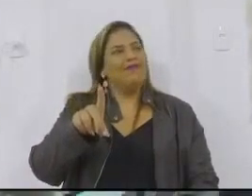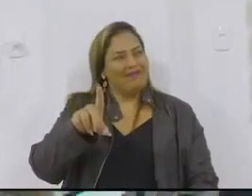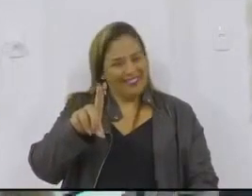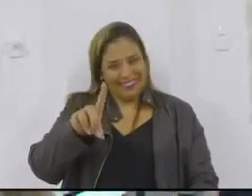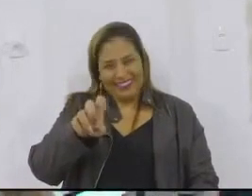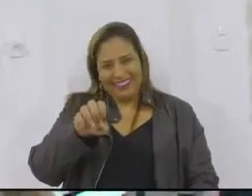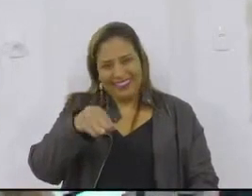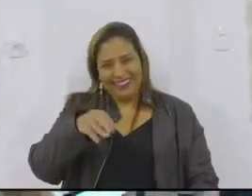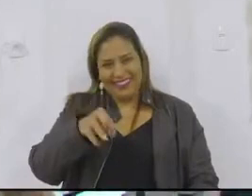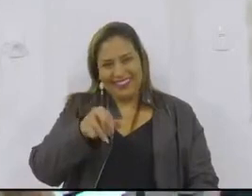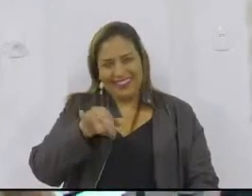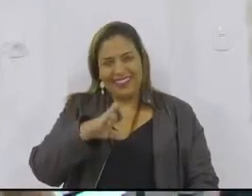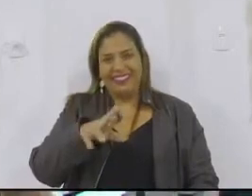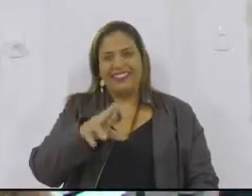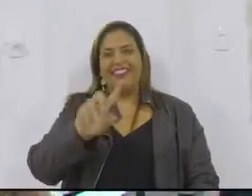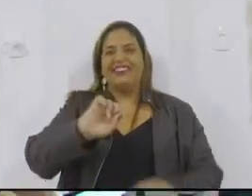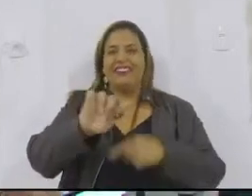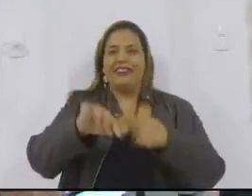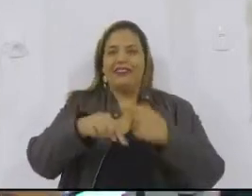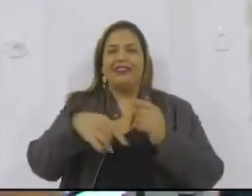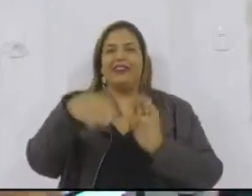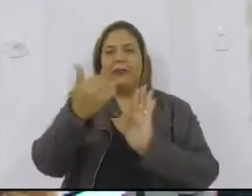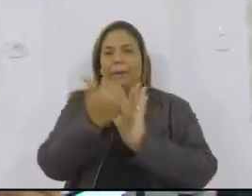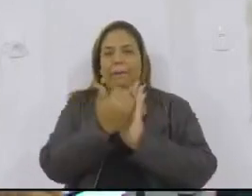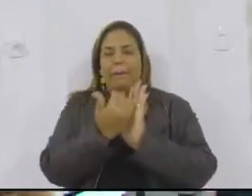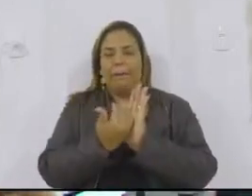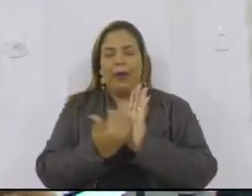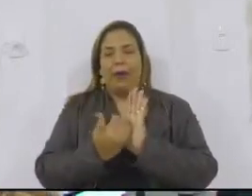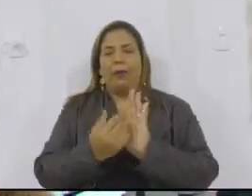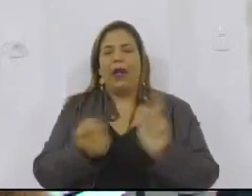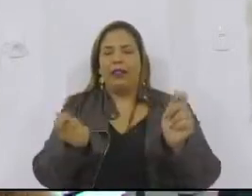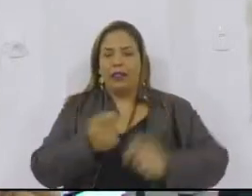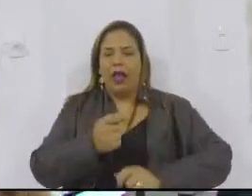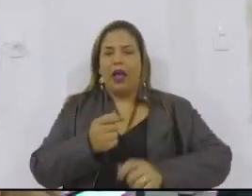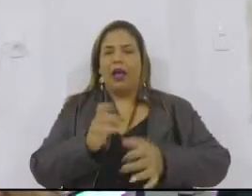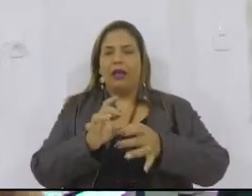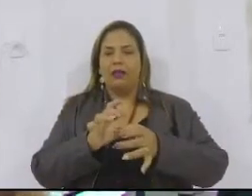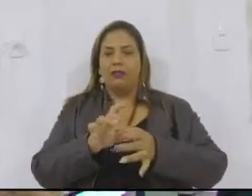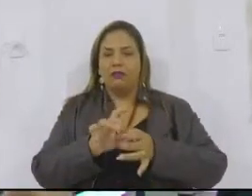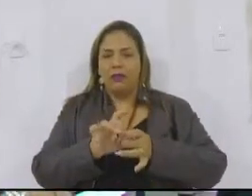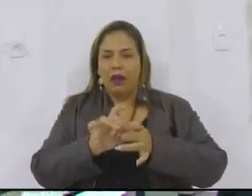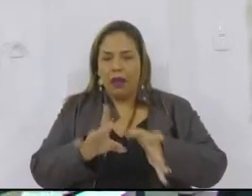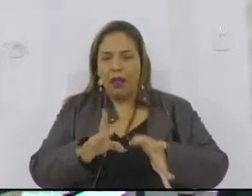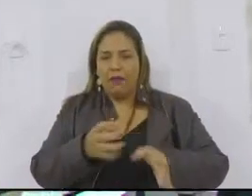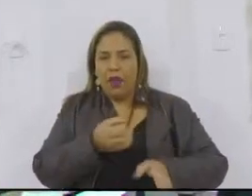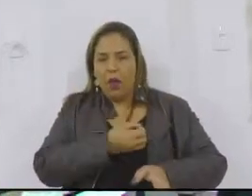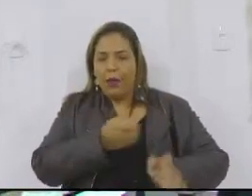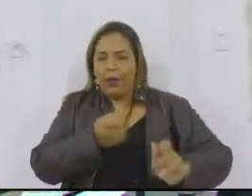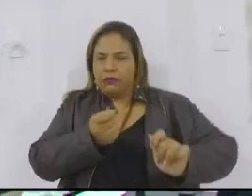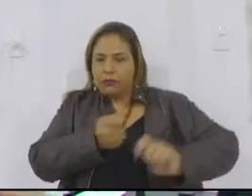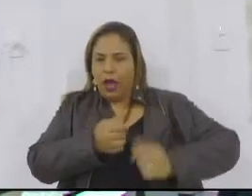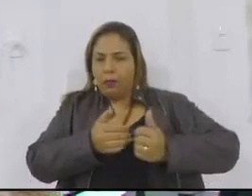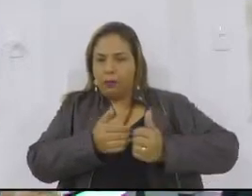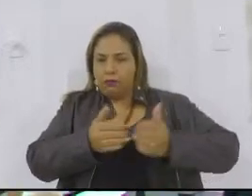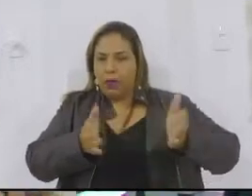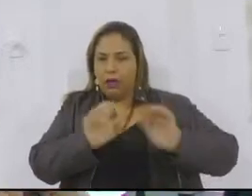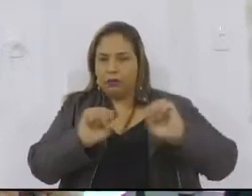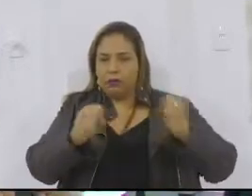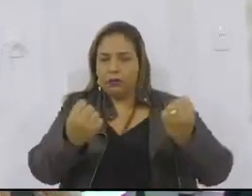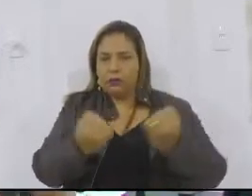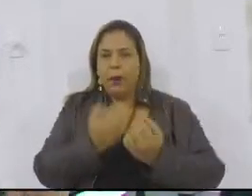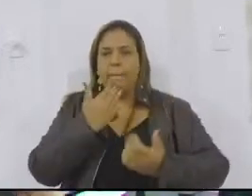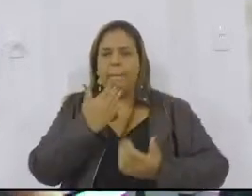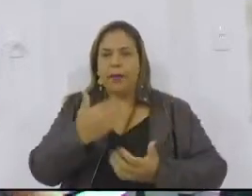Após chamada feita, havendo número legal, declaro aberta essa sessão. Peço primeiro à secretária que faça a leitura de um